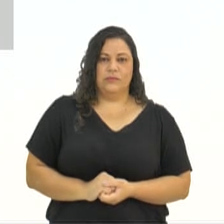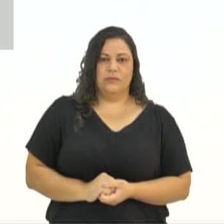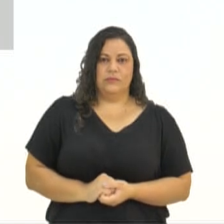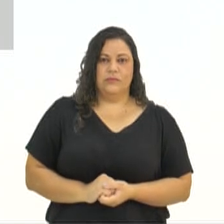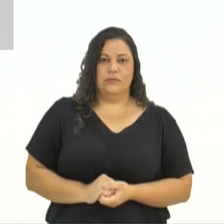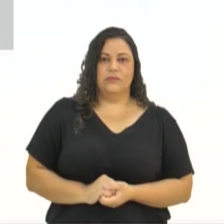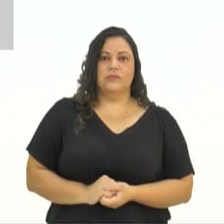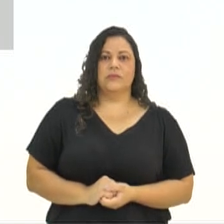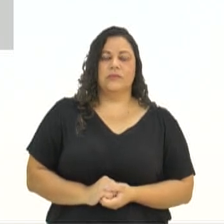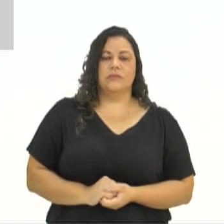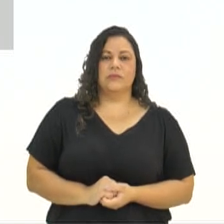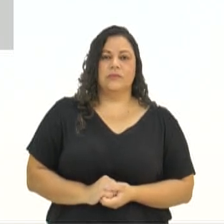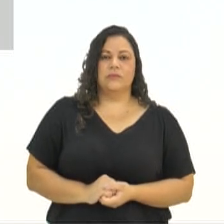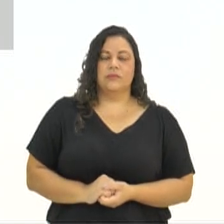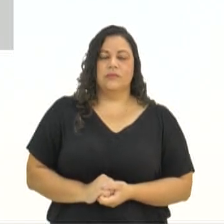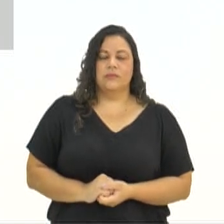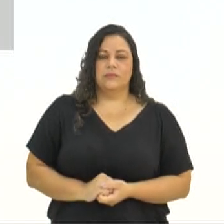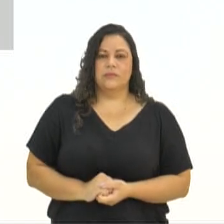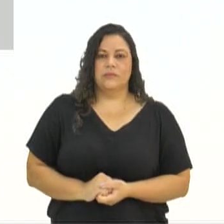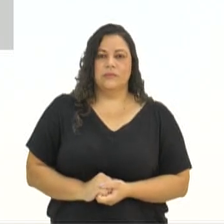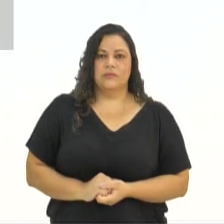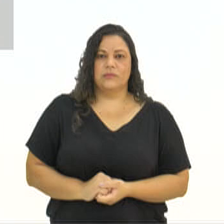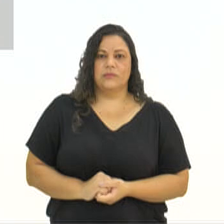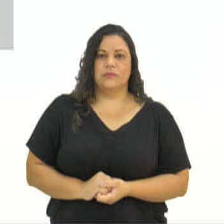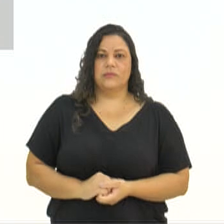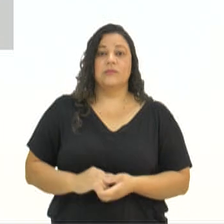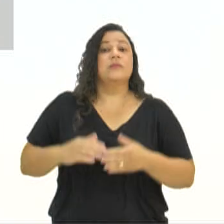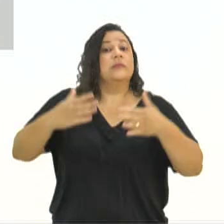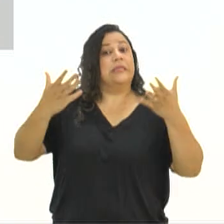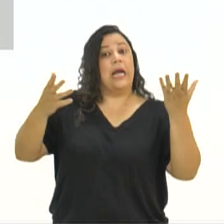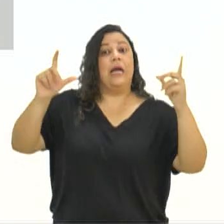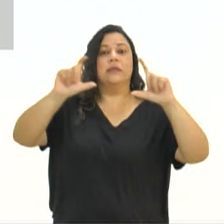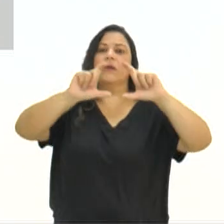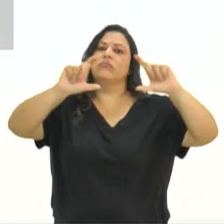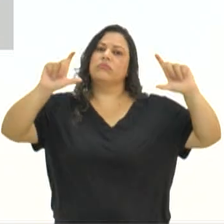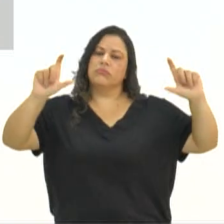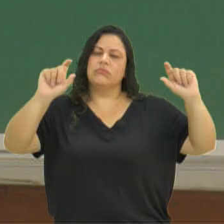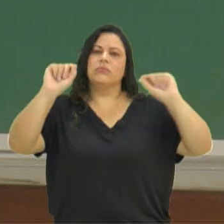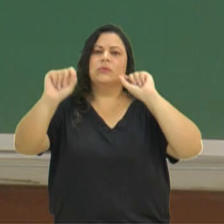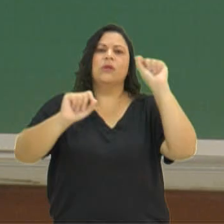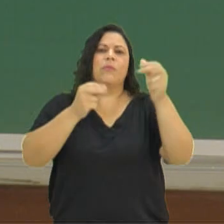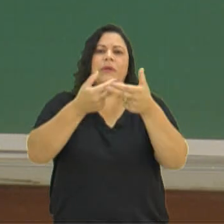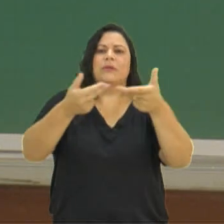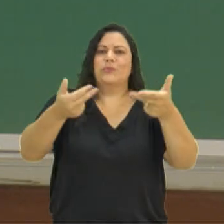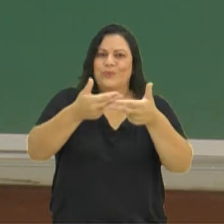pessoa humilde, triste, pessimista. Então, esses são os adjetivos que a gente utiliza